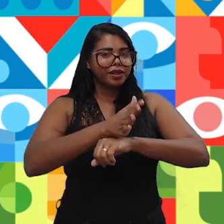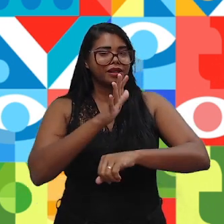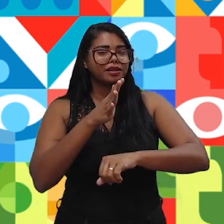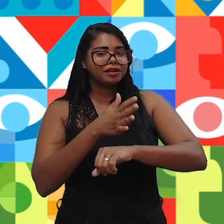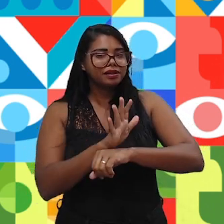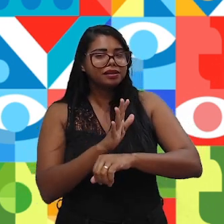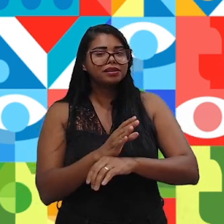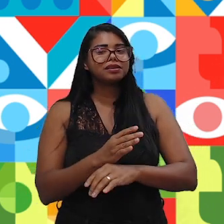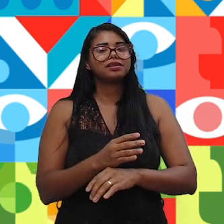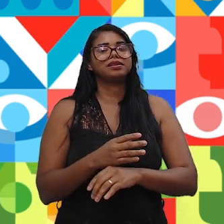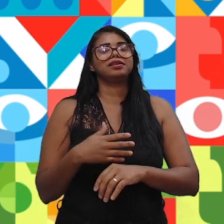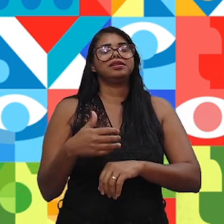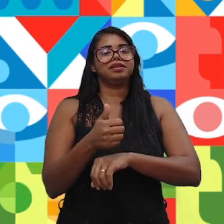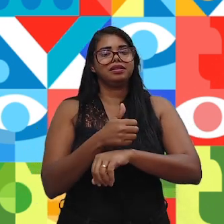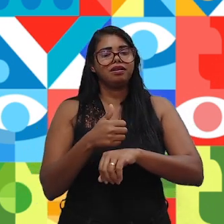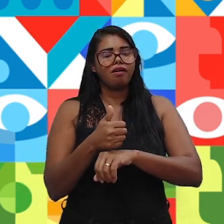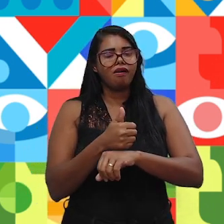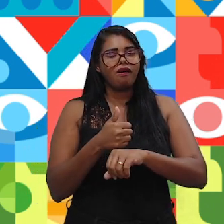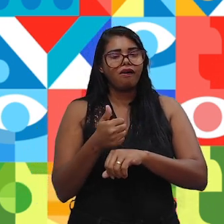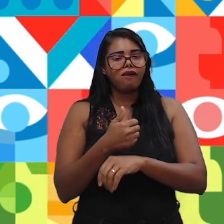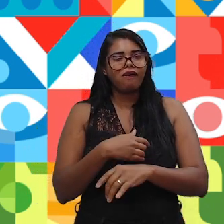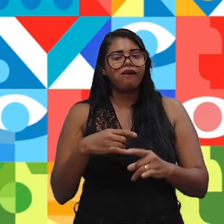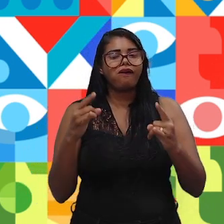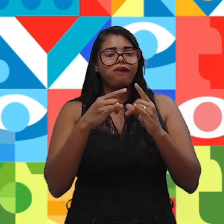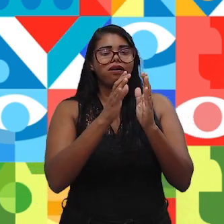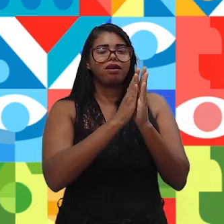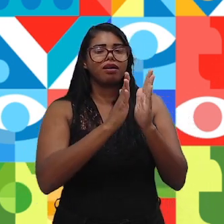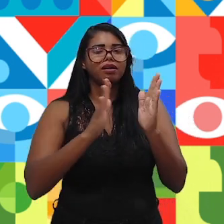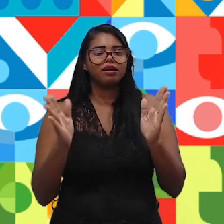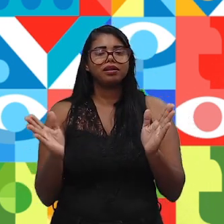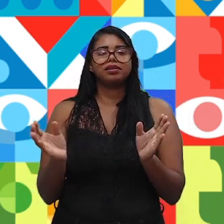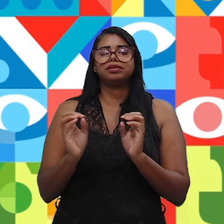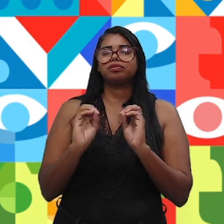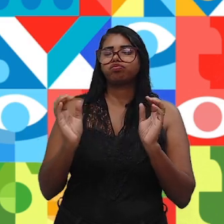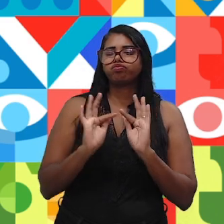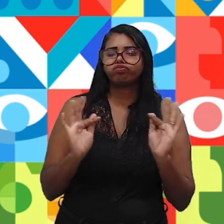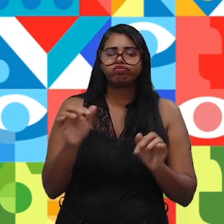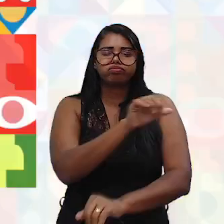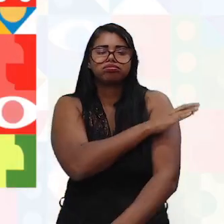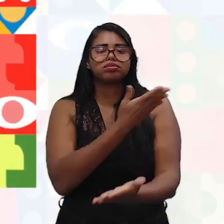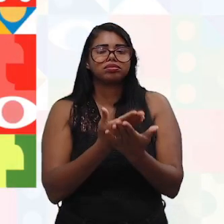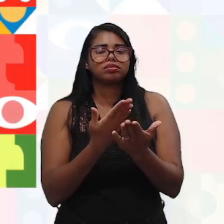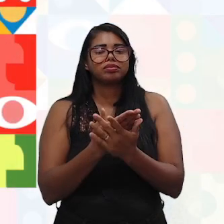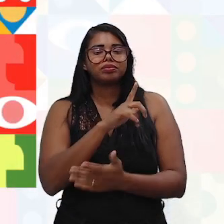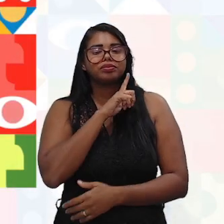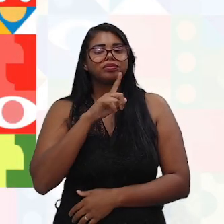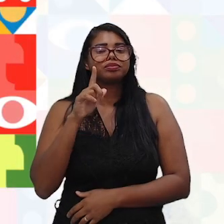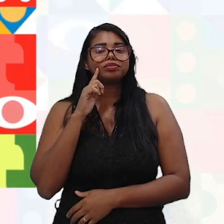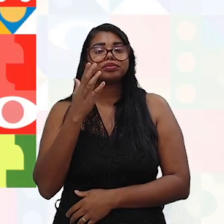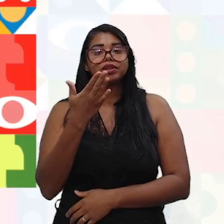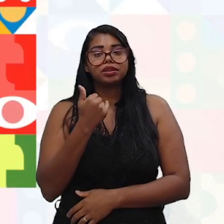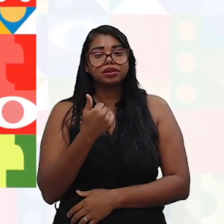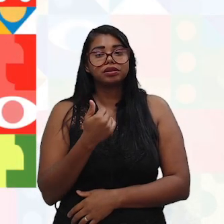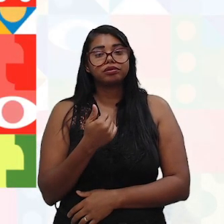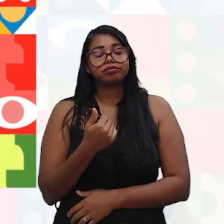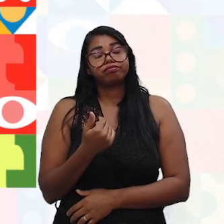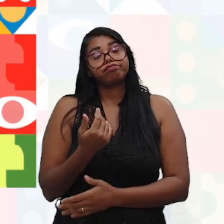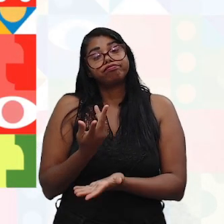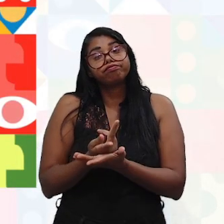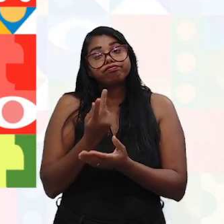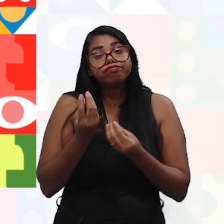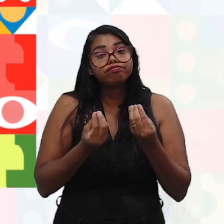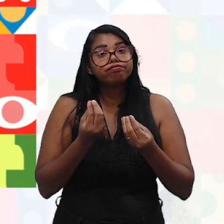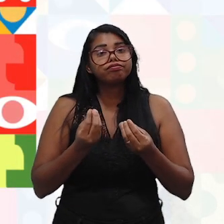unidade informacional, numa biblioteca, e é comum que os estudantes lanchem na biblioteca. O que é que eu posso fazer em relação a